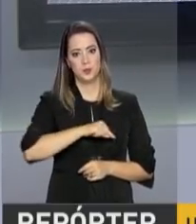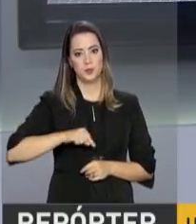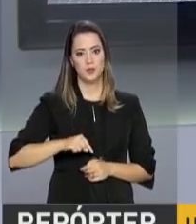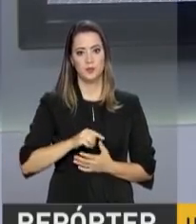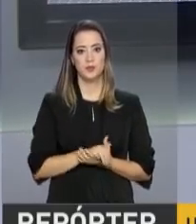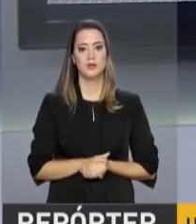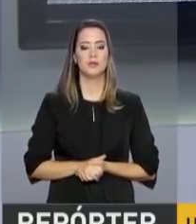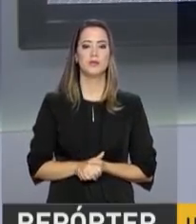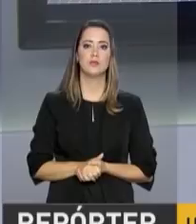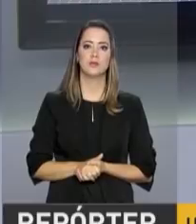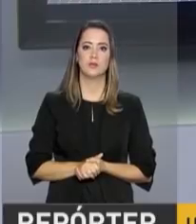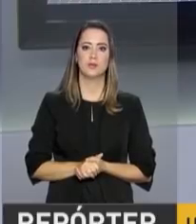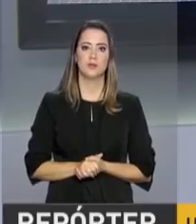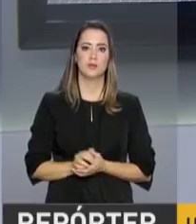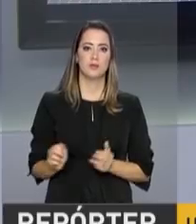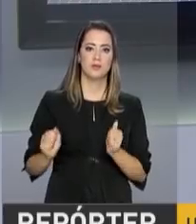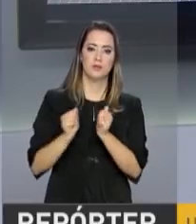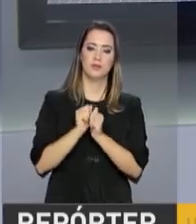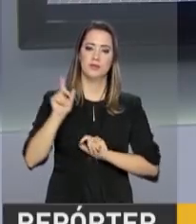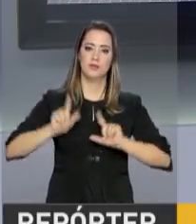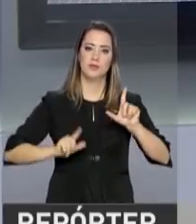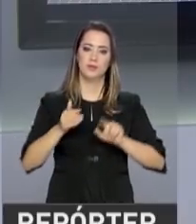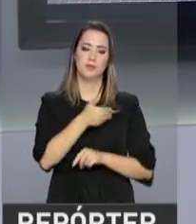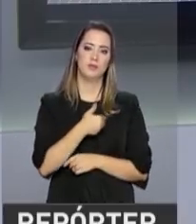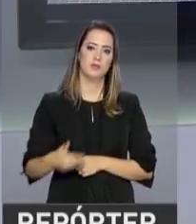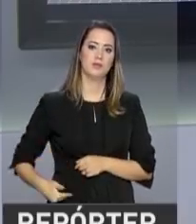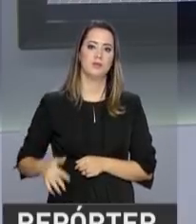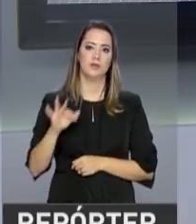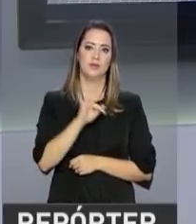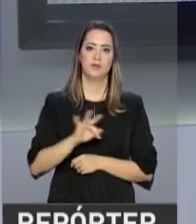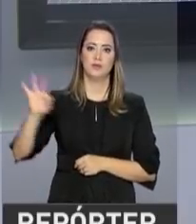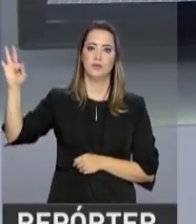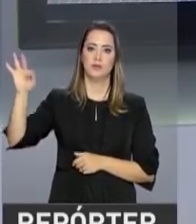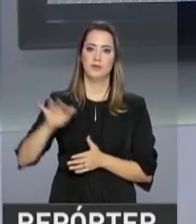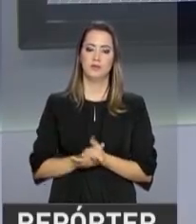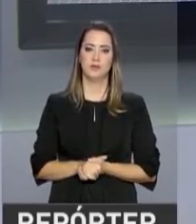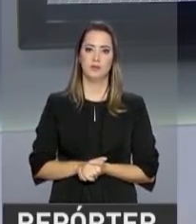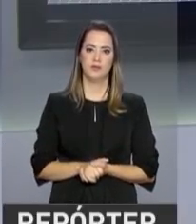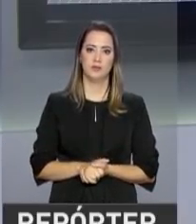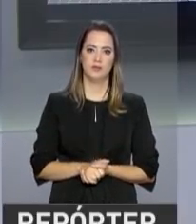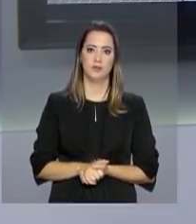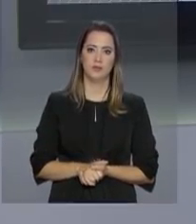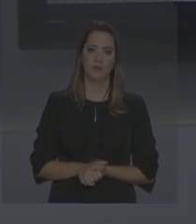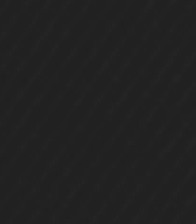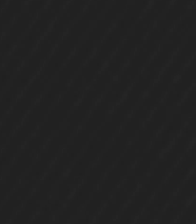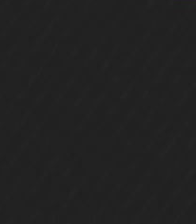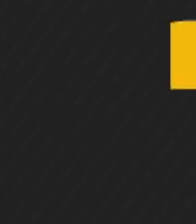da NBR na internet. Continue com a gente na NBR, a TV do Governo Federal.